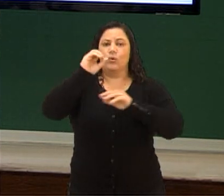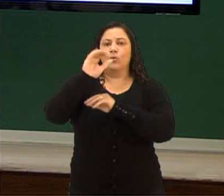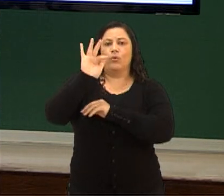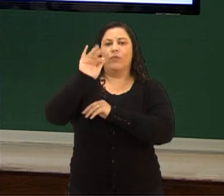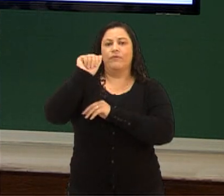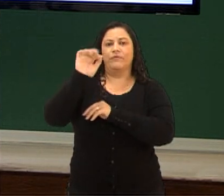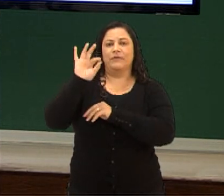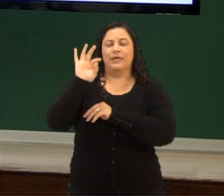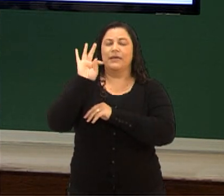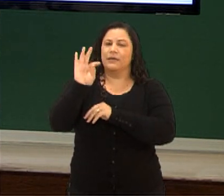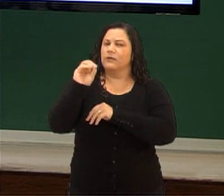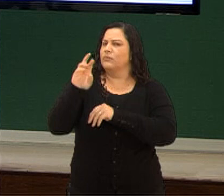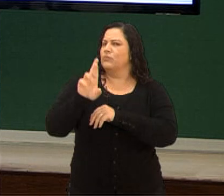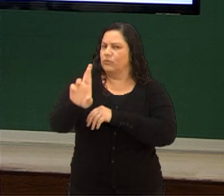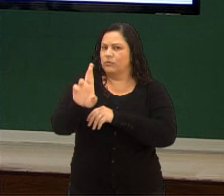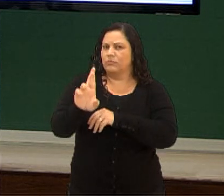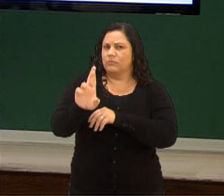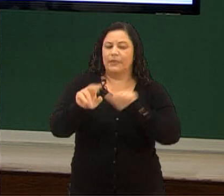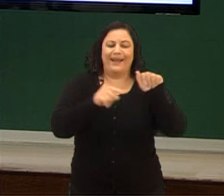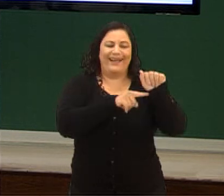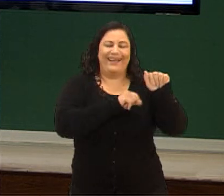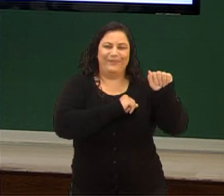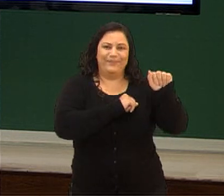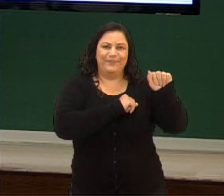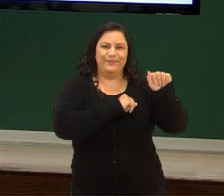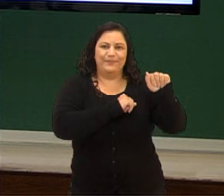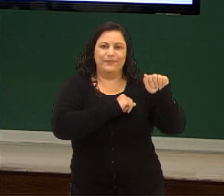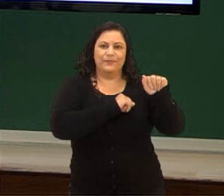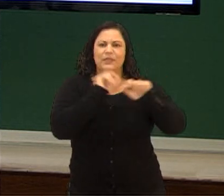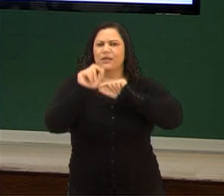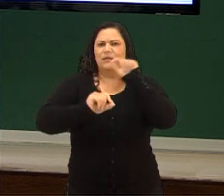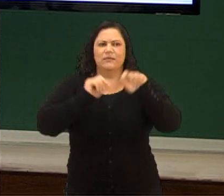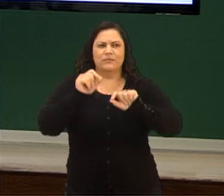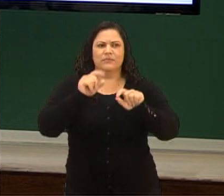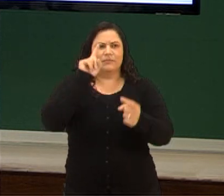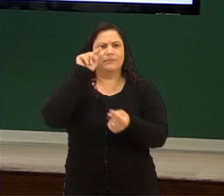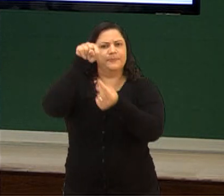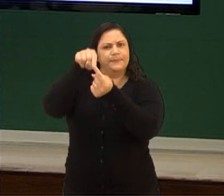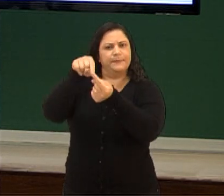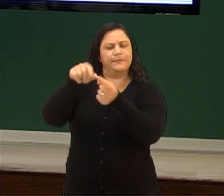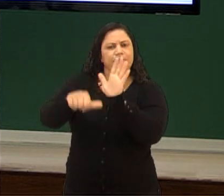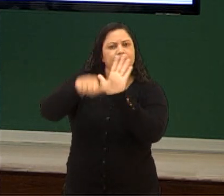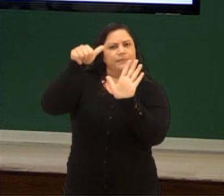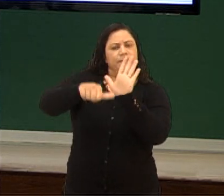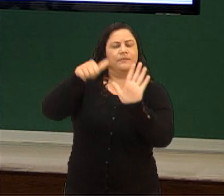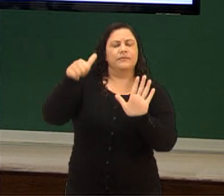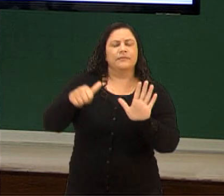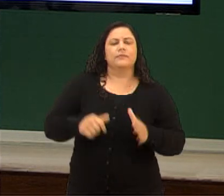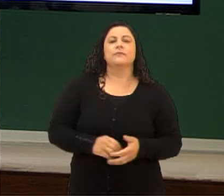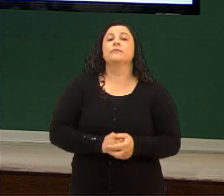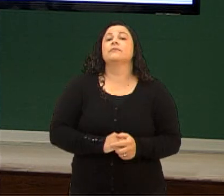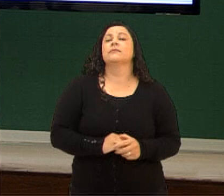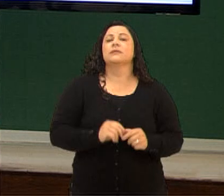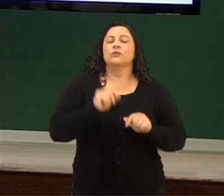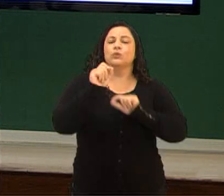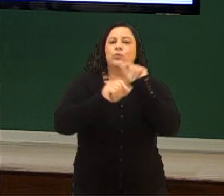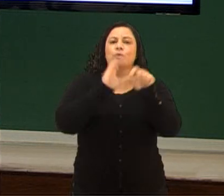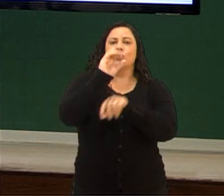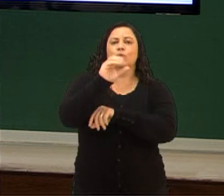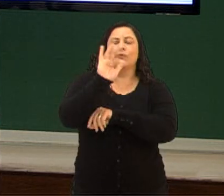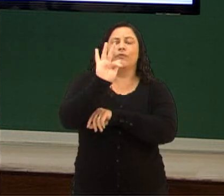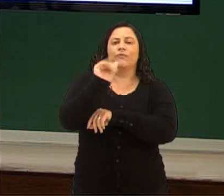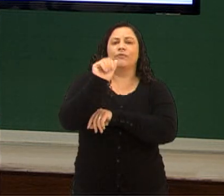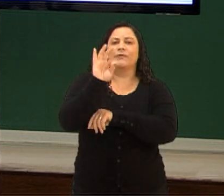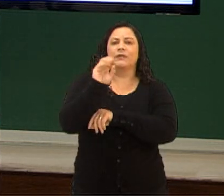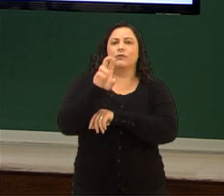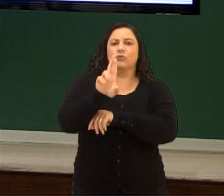A, tá certo? Então o que eu tenho que fazer? Para isso, iremos determinar primeiramente os cofatores de cada elemento. Então